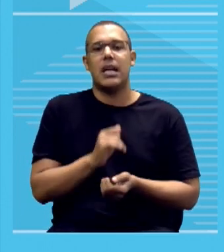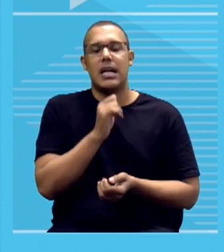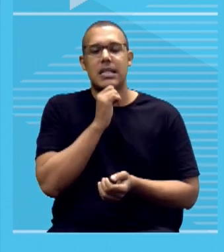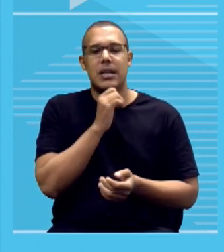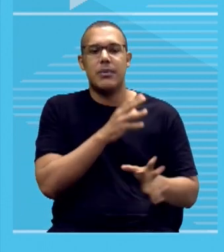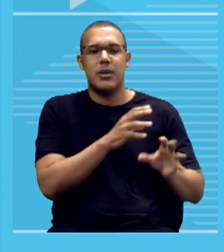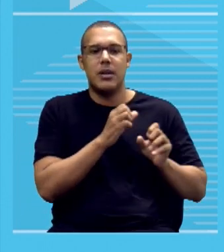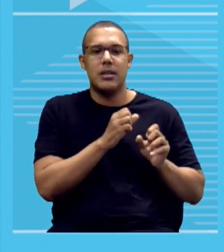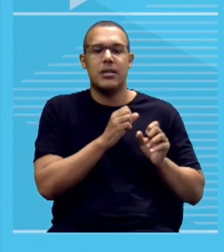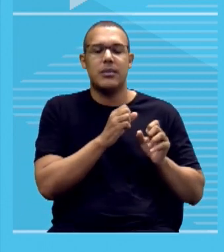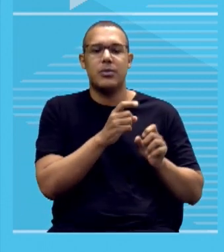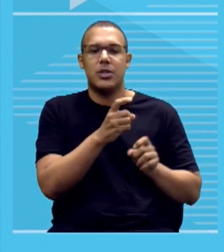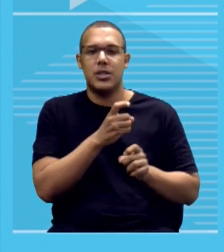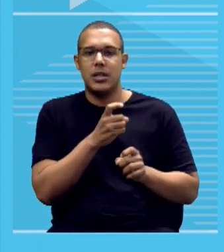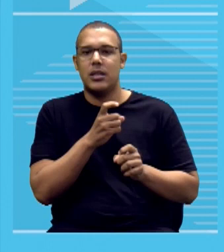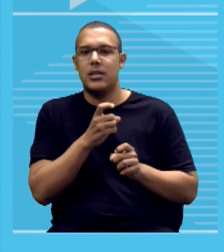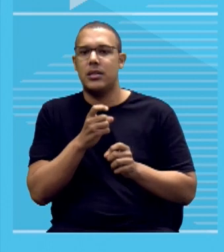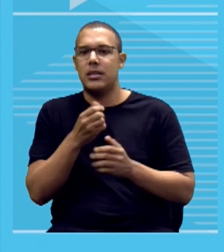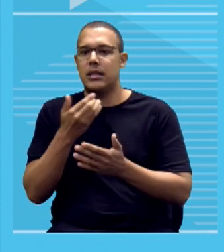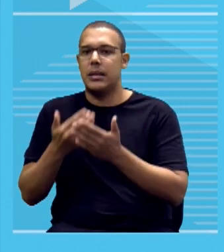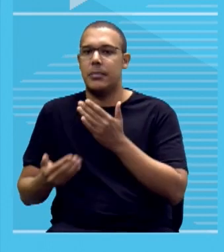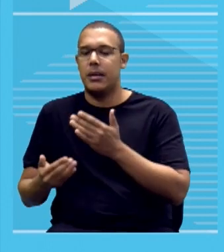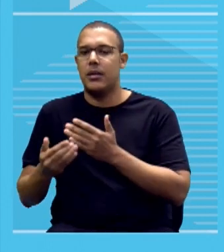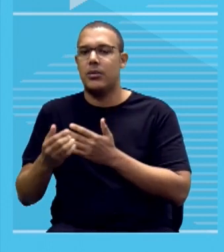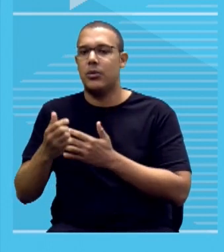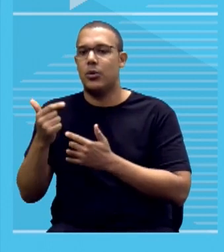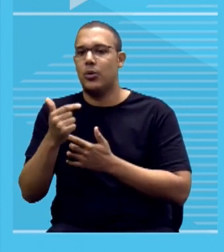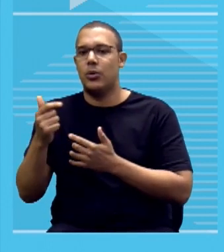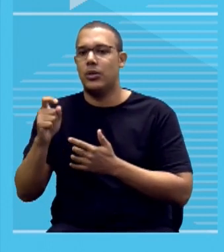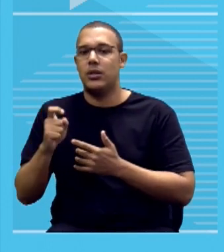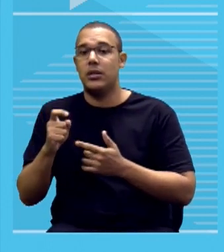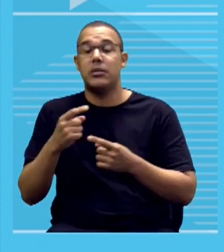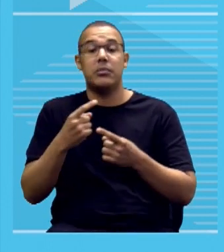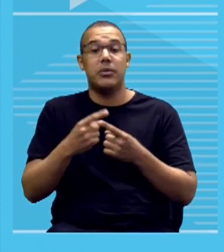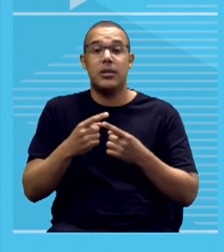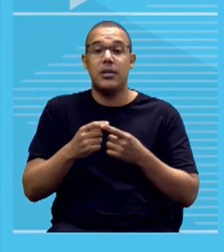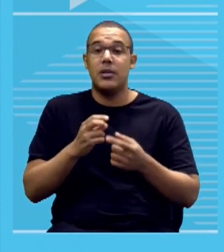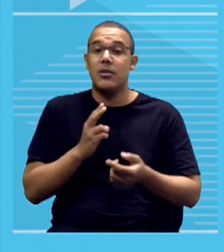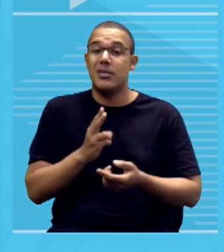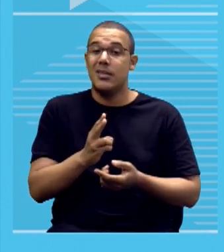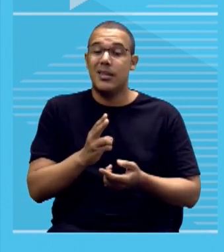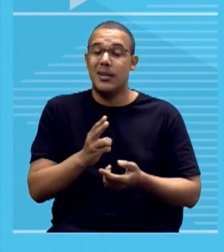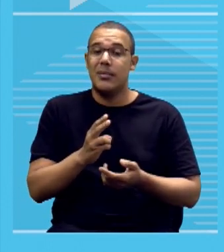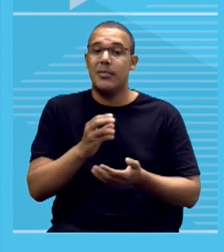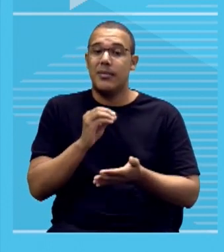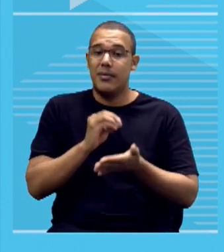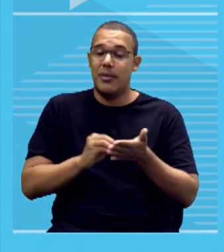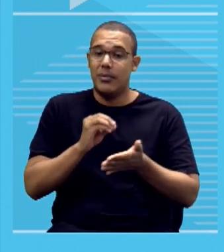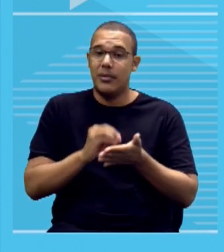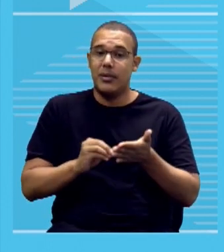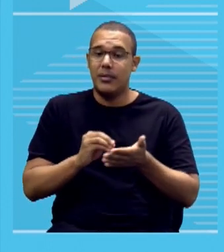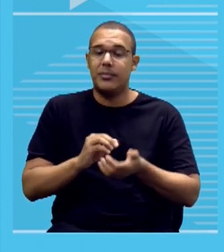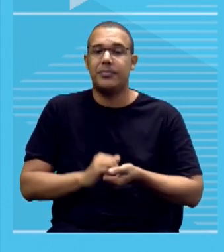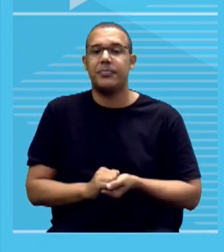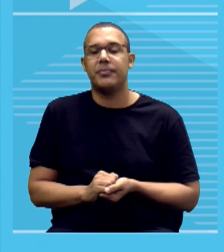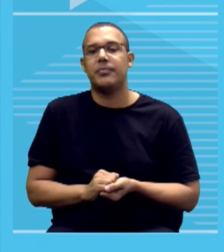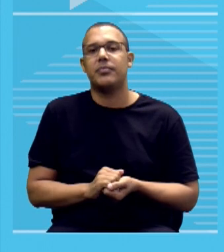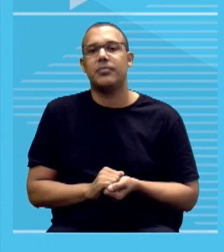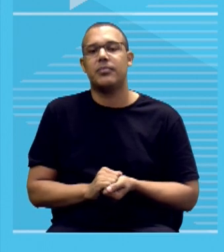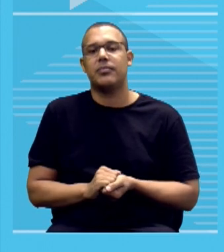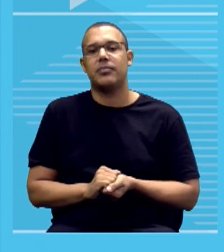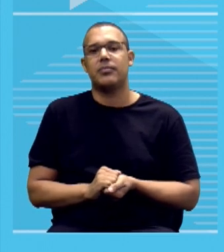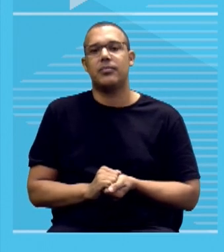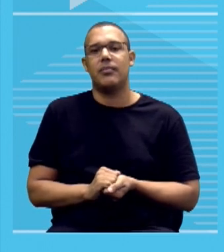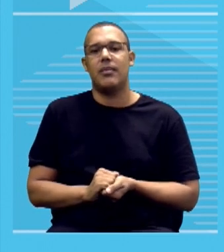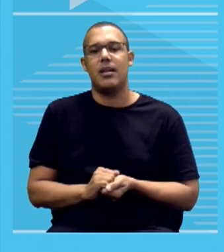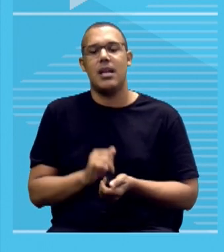e gasto 2X, eu não consigo aproveitar, porque eu vou estar o tempo todo gerando dívida. A mesma ideia funciona aqui. Se